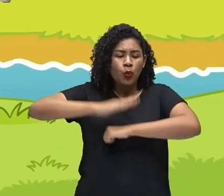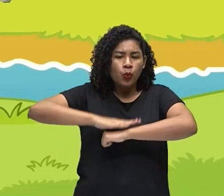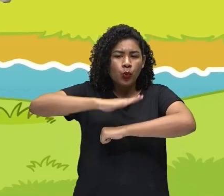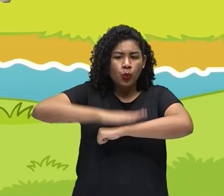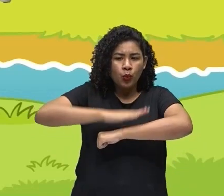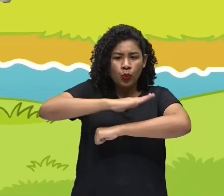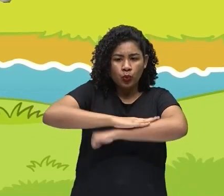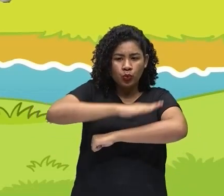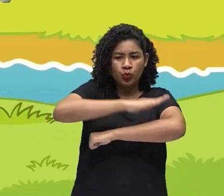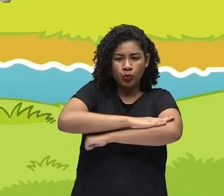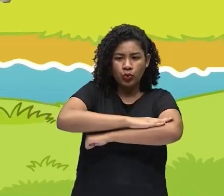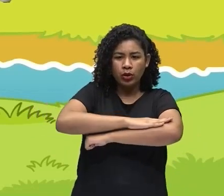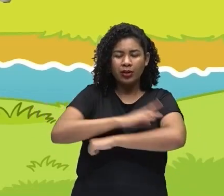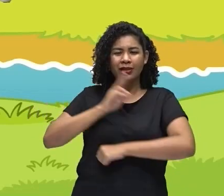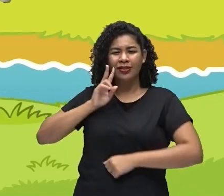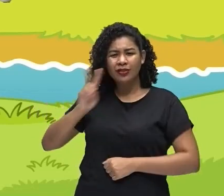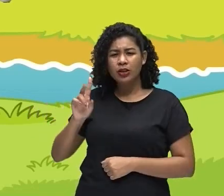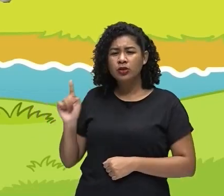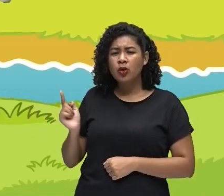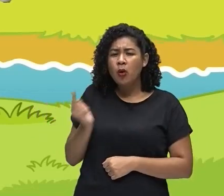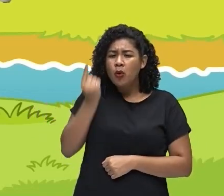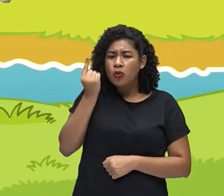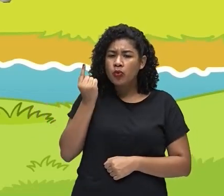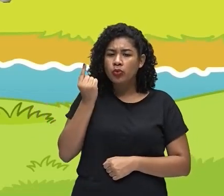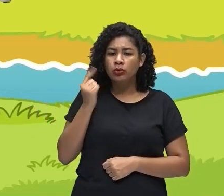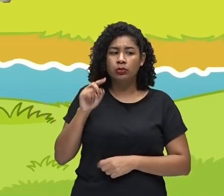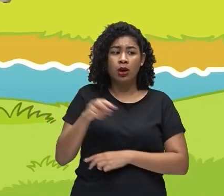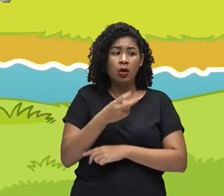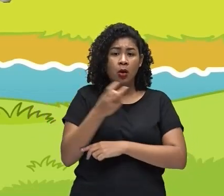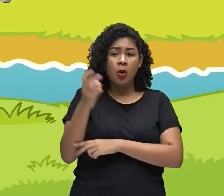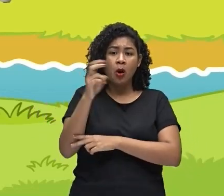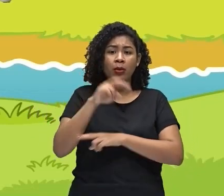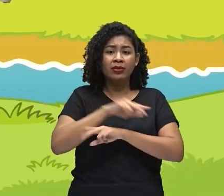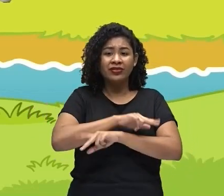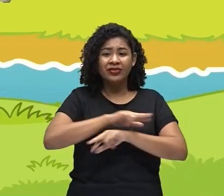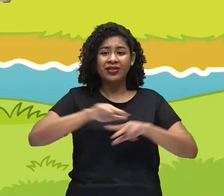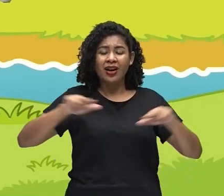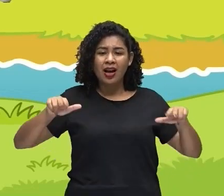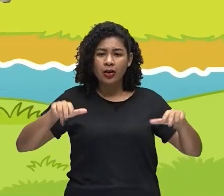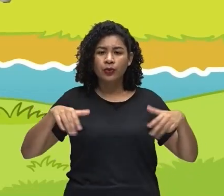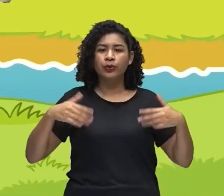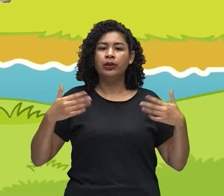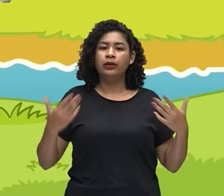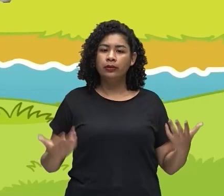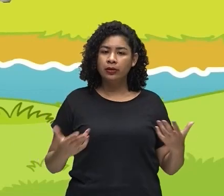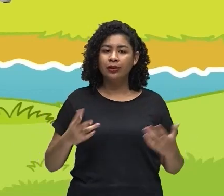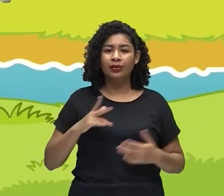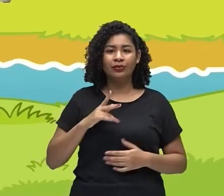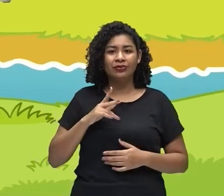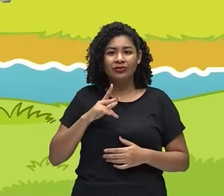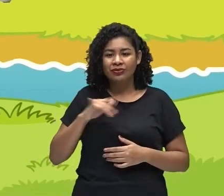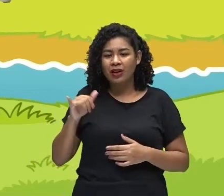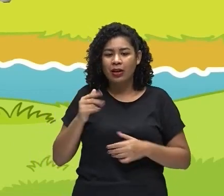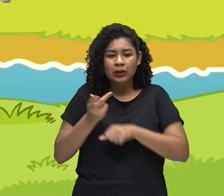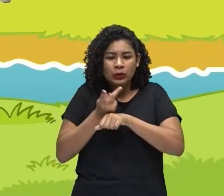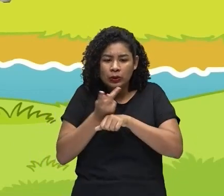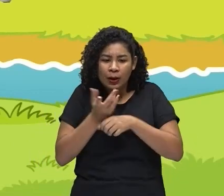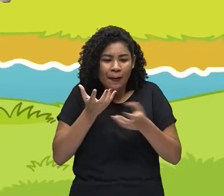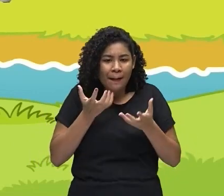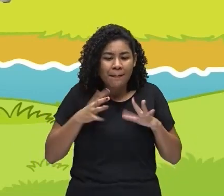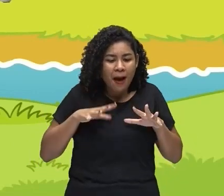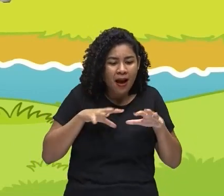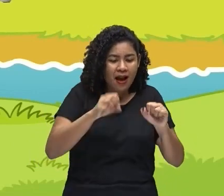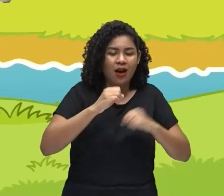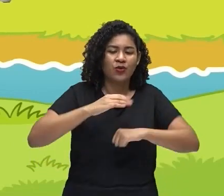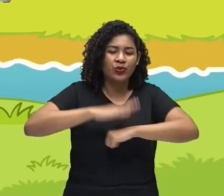viram que tem um sapinho só, para aquele monte de cobra que a gente viu. E aí o que vai acontecer? Vai ser disputadíssimo esse sapo, né? A